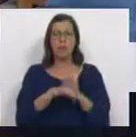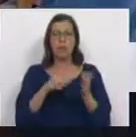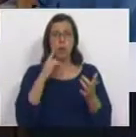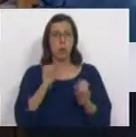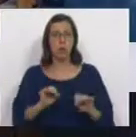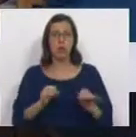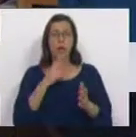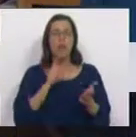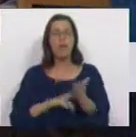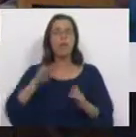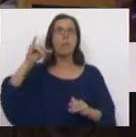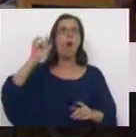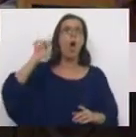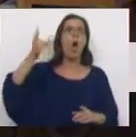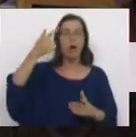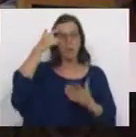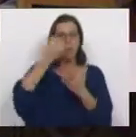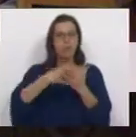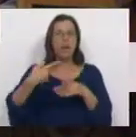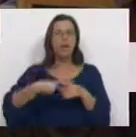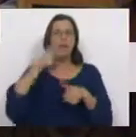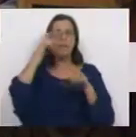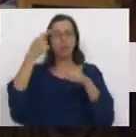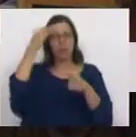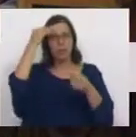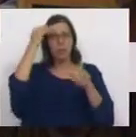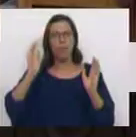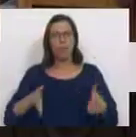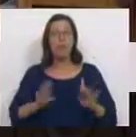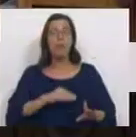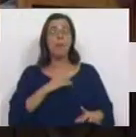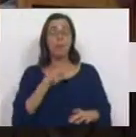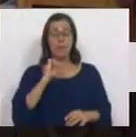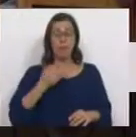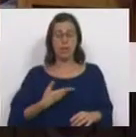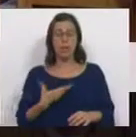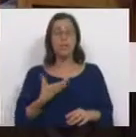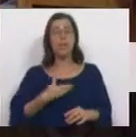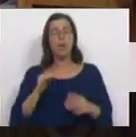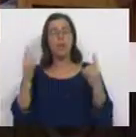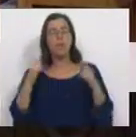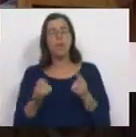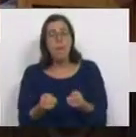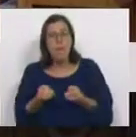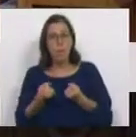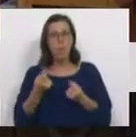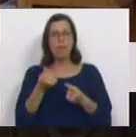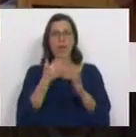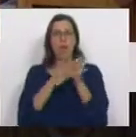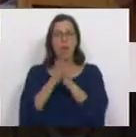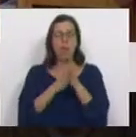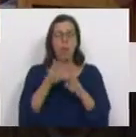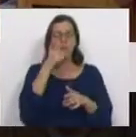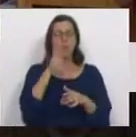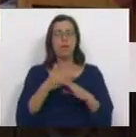em consideração a realidade local, nem os interesses das populações. A única preocupação do PSD e do CDS foi poupar dinheiro à custa do